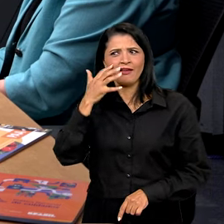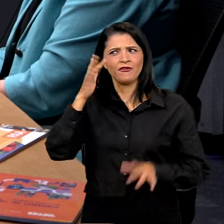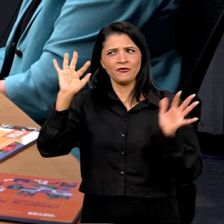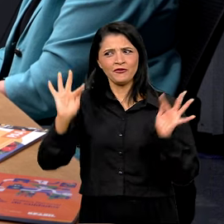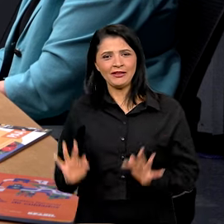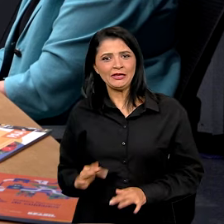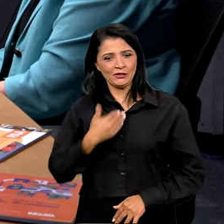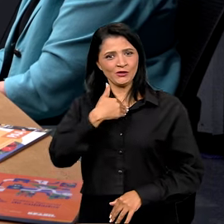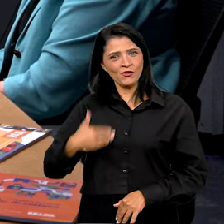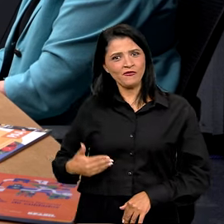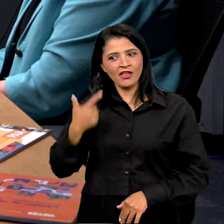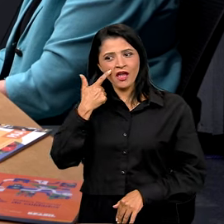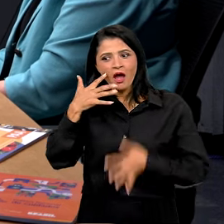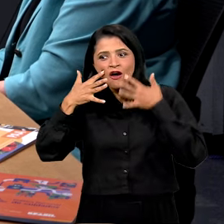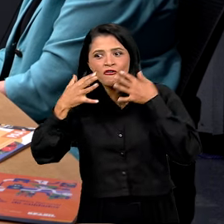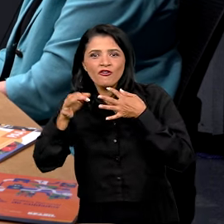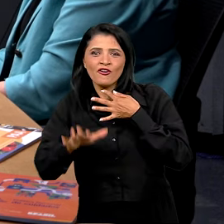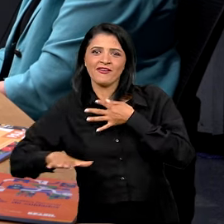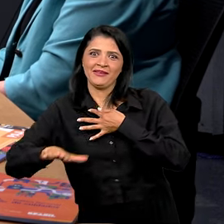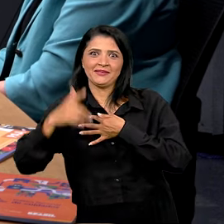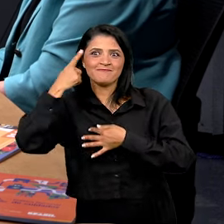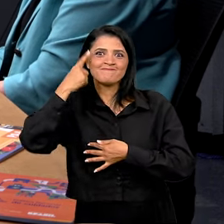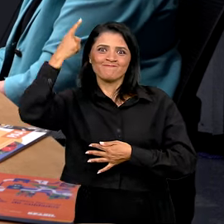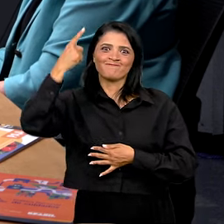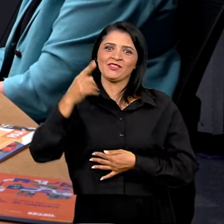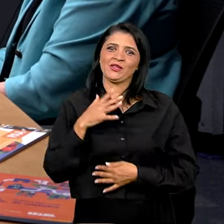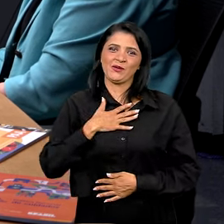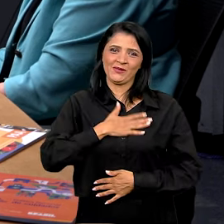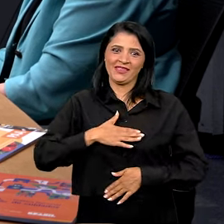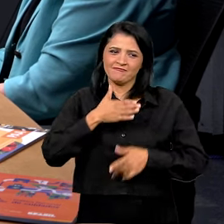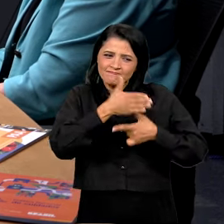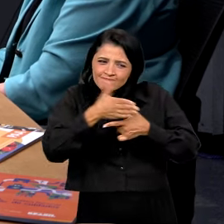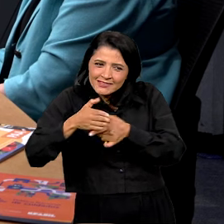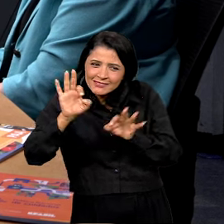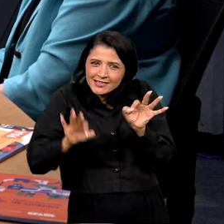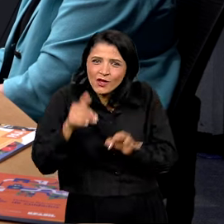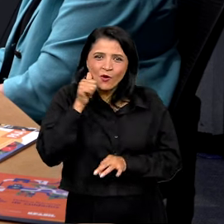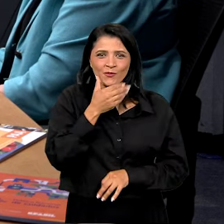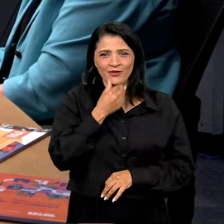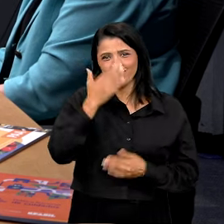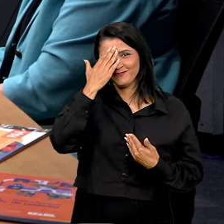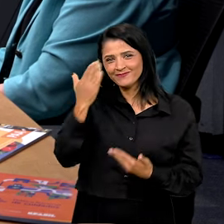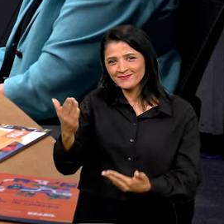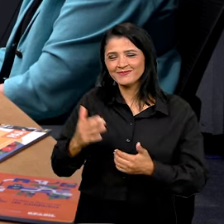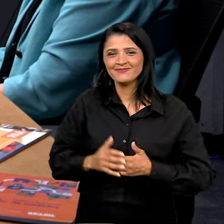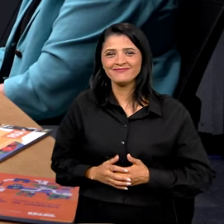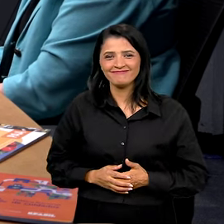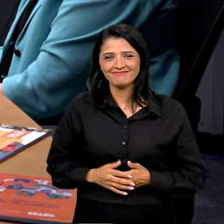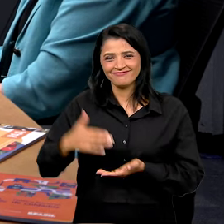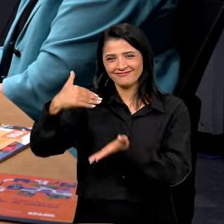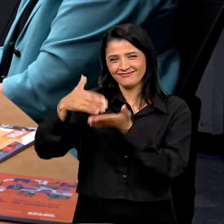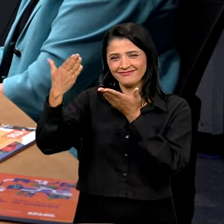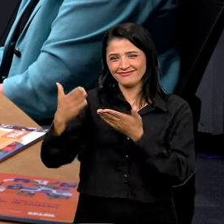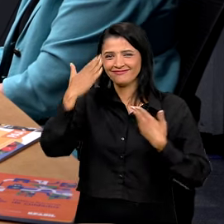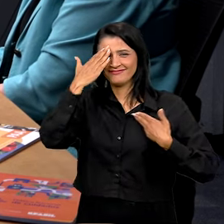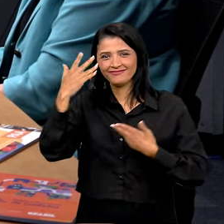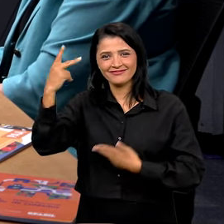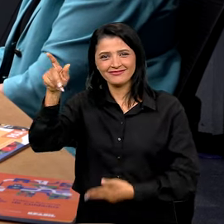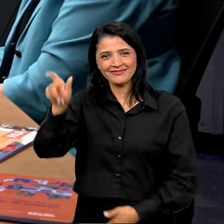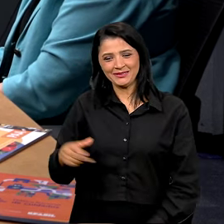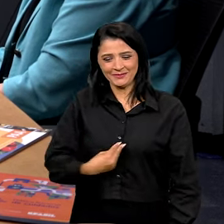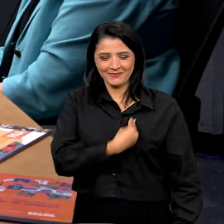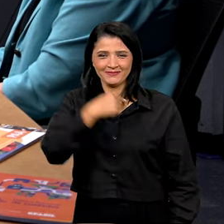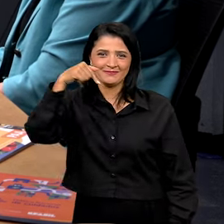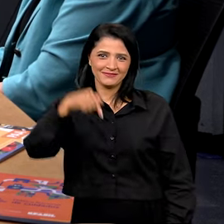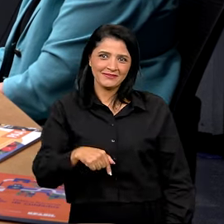saber que o governo tá voltado para uma para essa ideia de distribuição agradeço secretária agradeço a sua